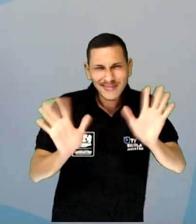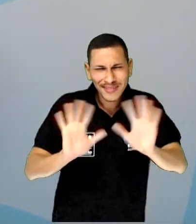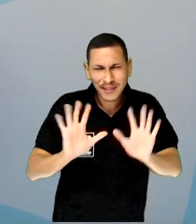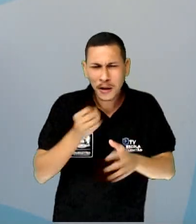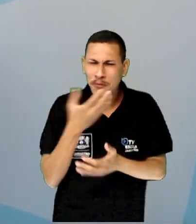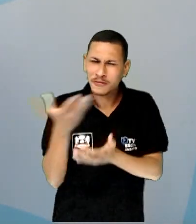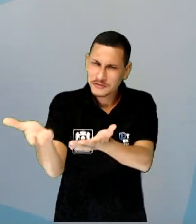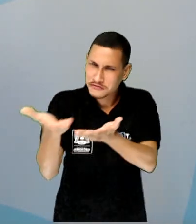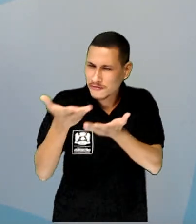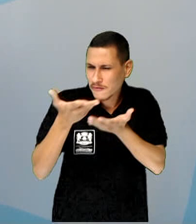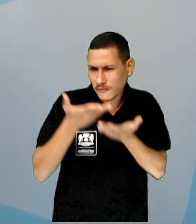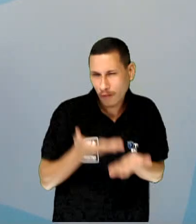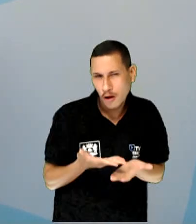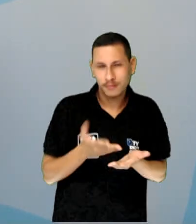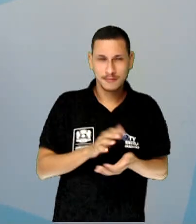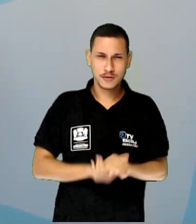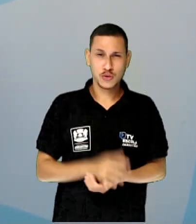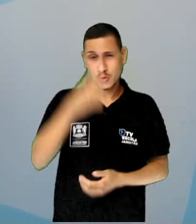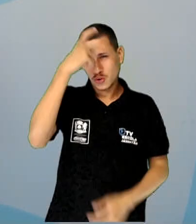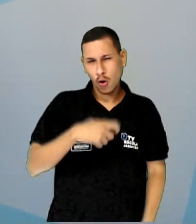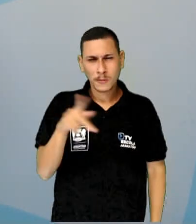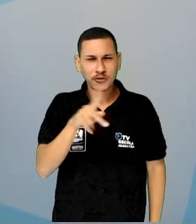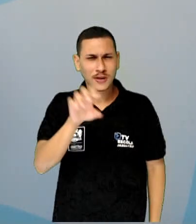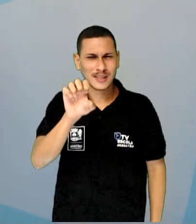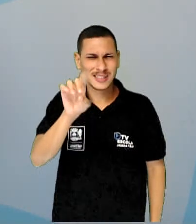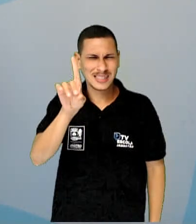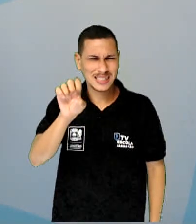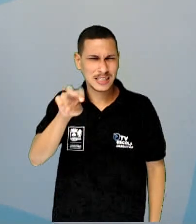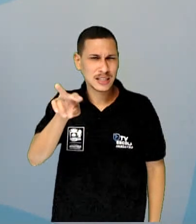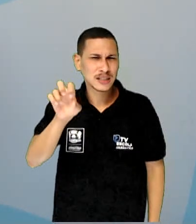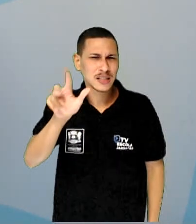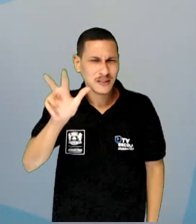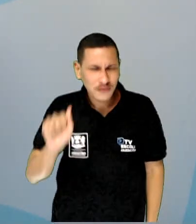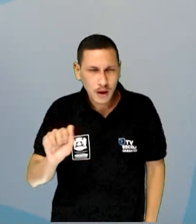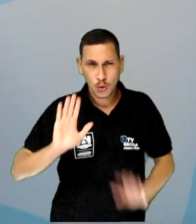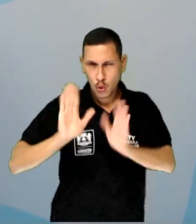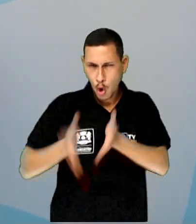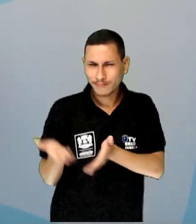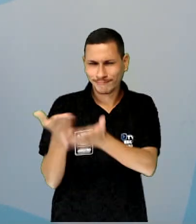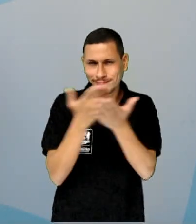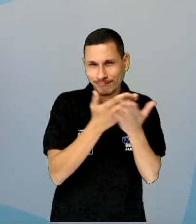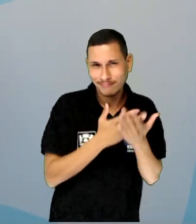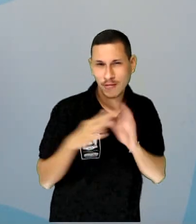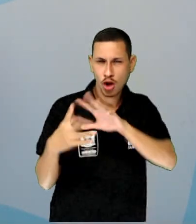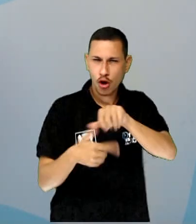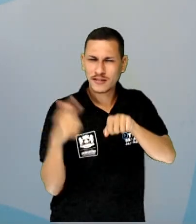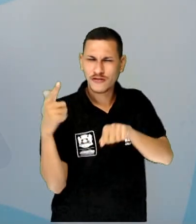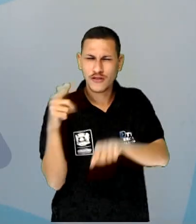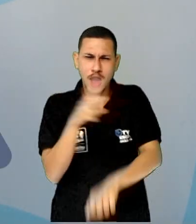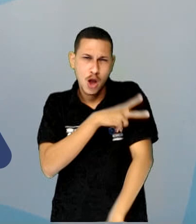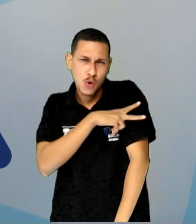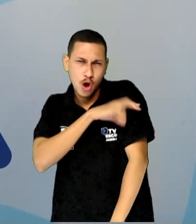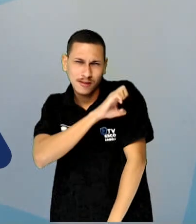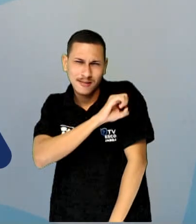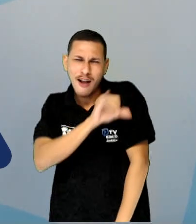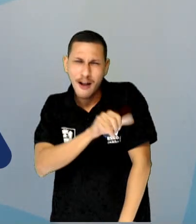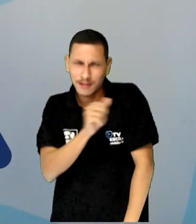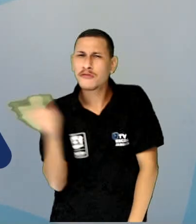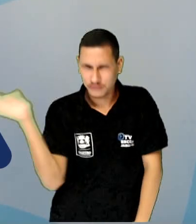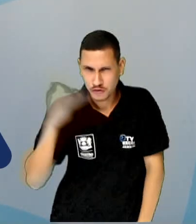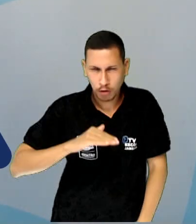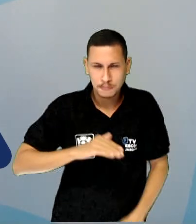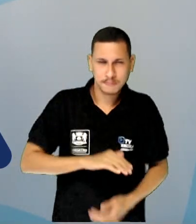Olá, sejam muito bem-vindos. Eu sou a professora Deneva e hoje a nossa aula é de Geografia para as turmas do módulo 2. Vamos lá?